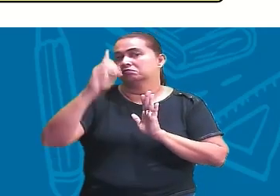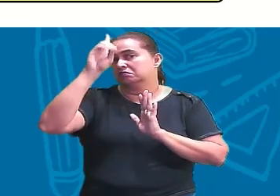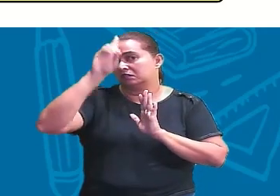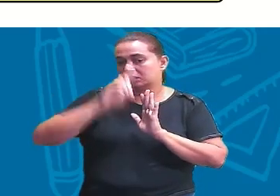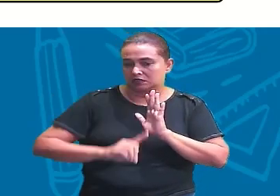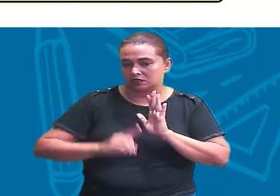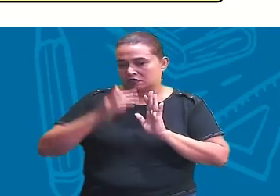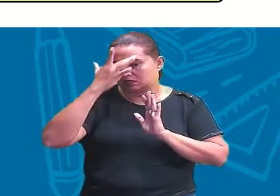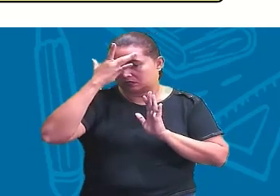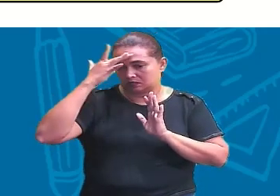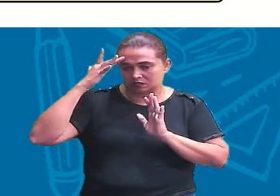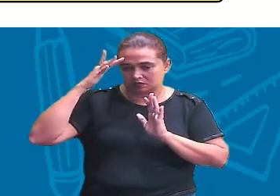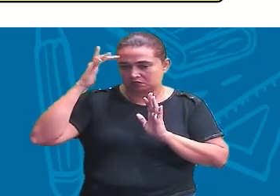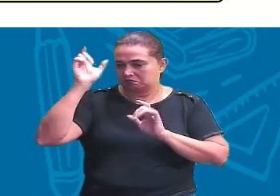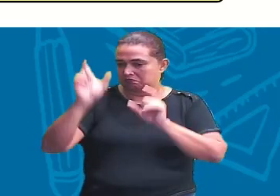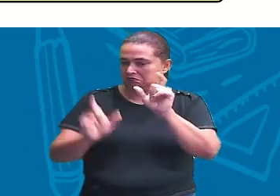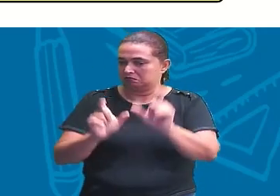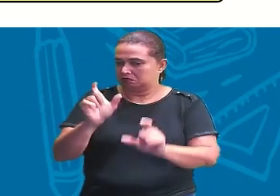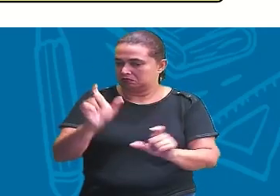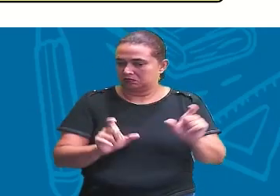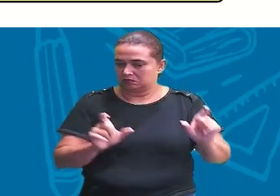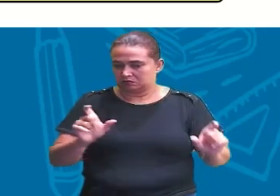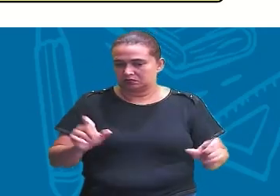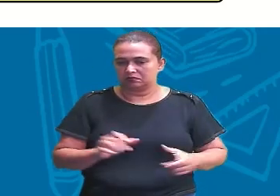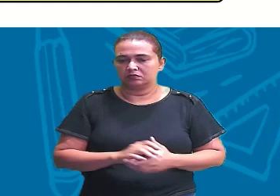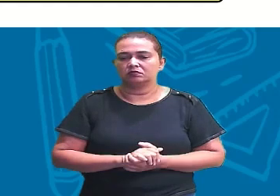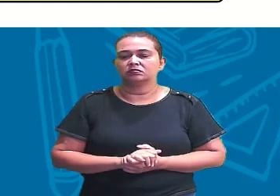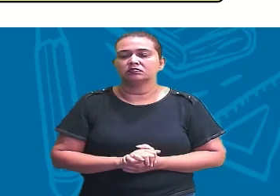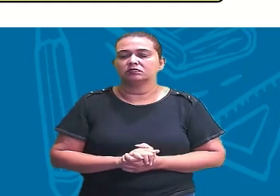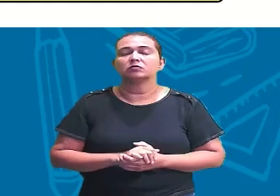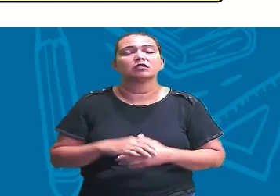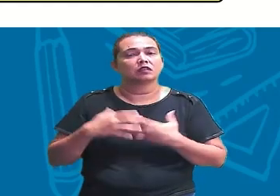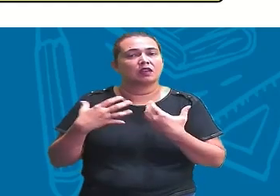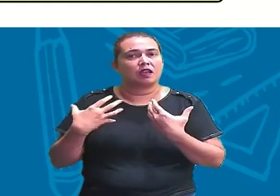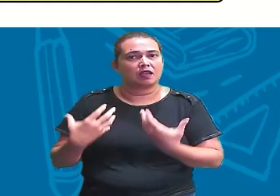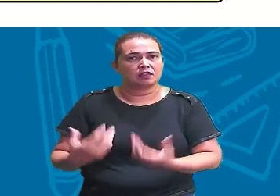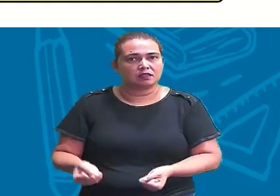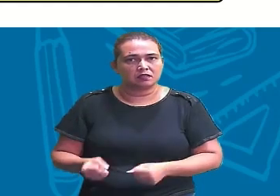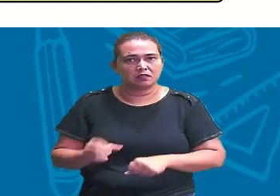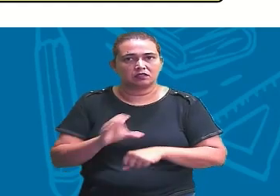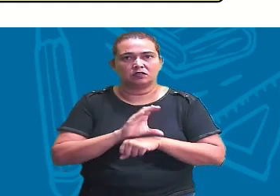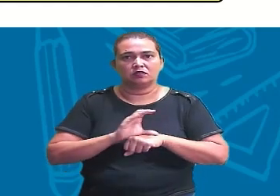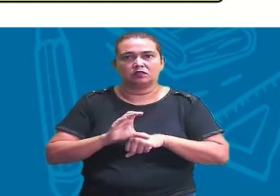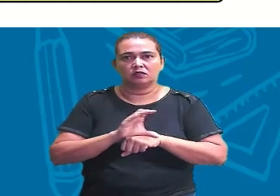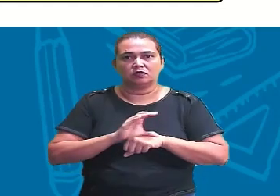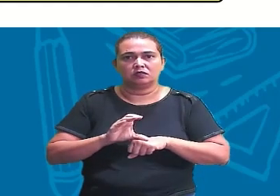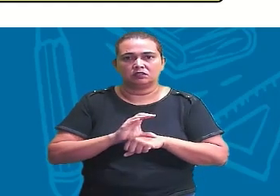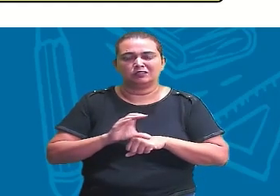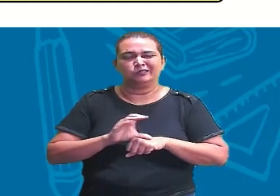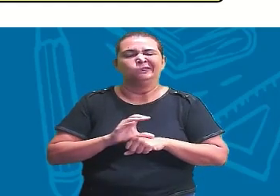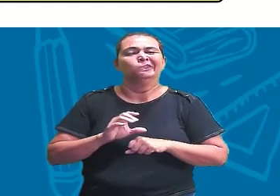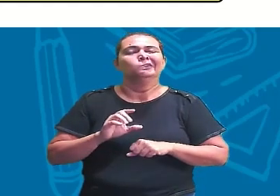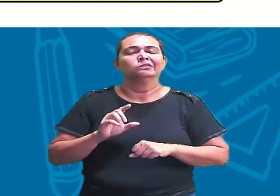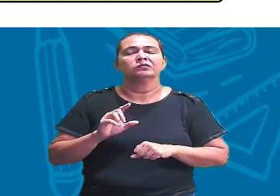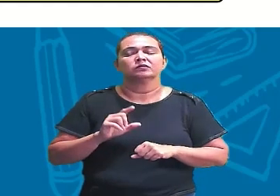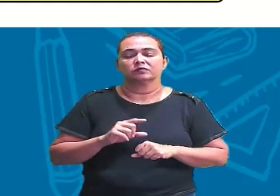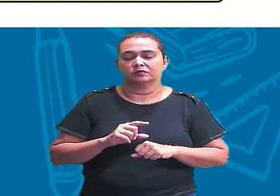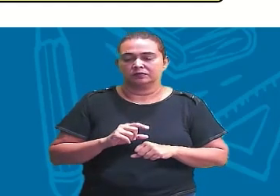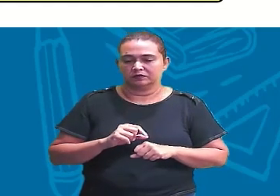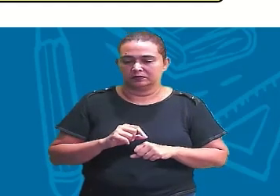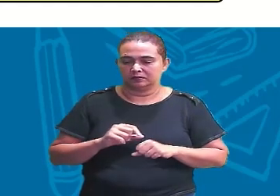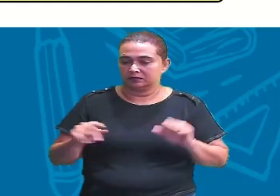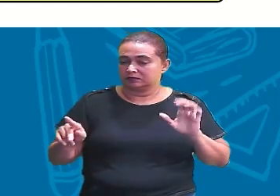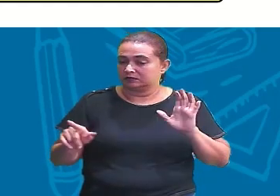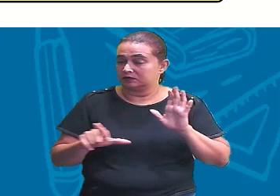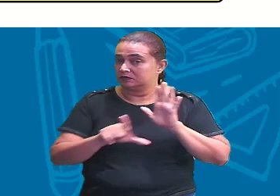por exemplo, vários países como o Brasil, né, na sua Constituição, também estabelecem. E vai, por fim, aprovar